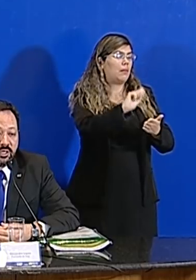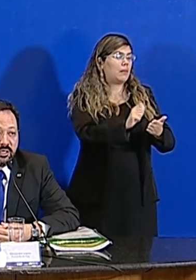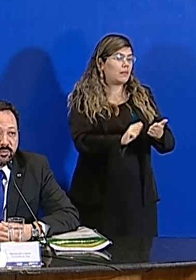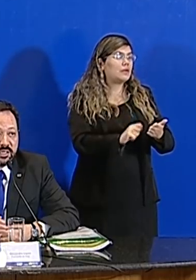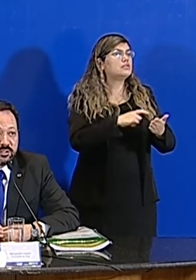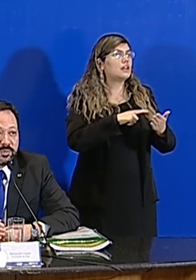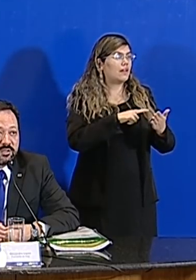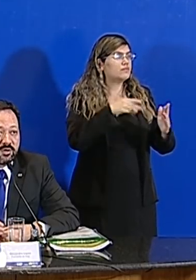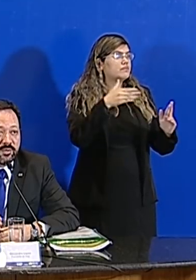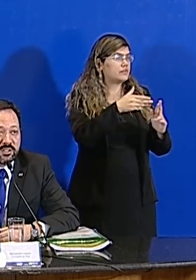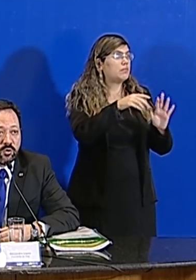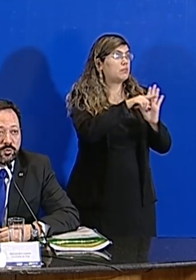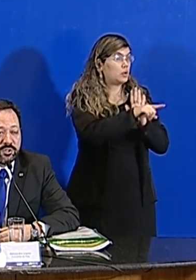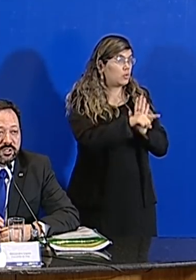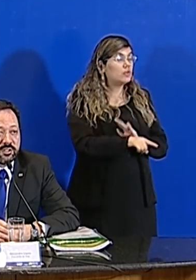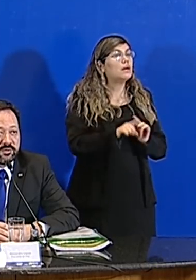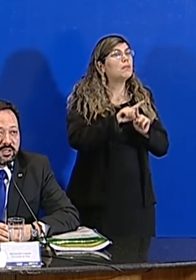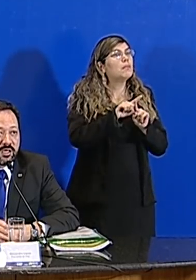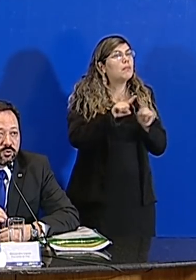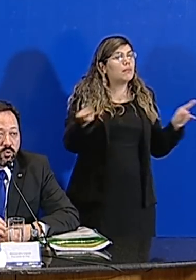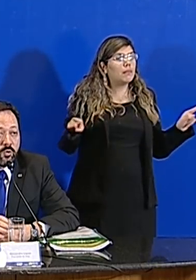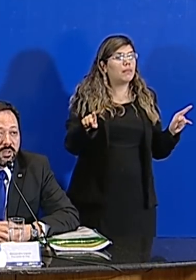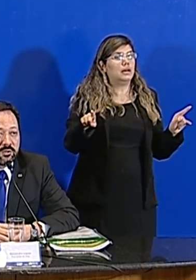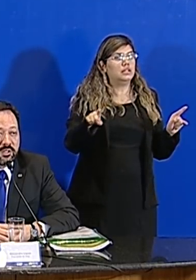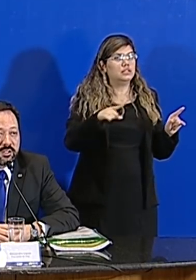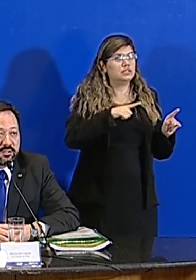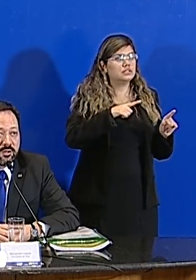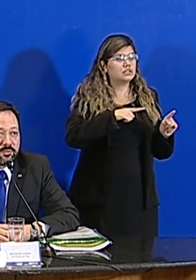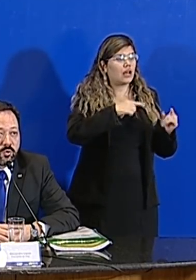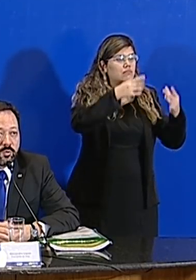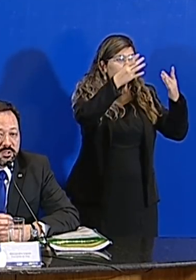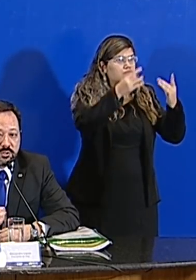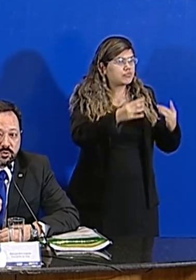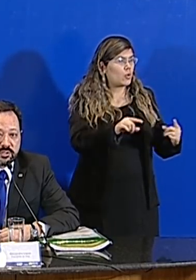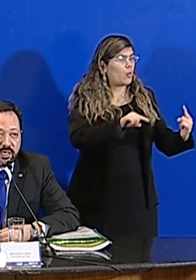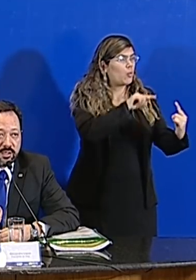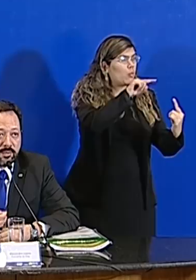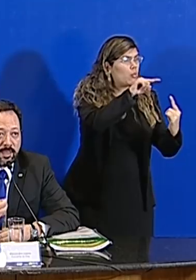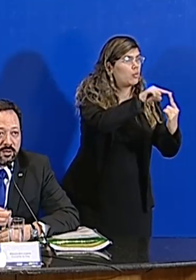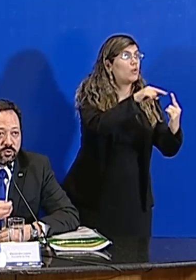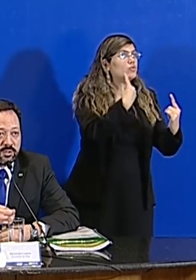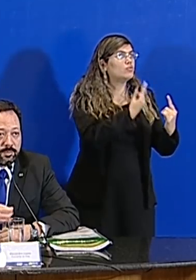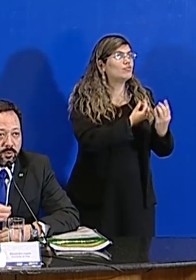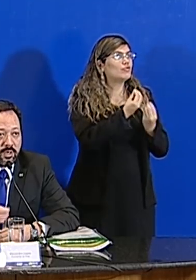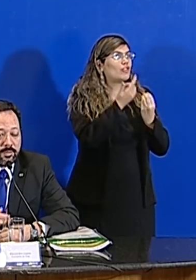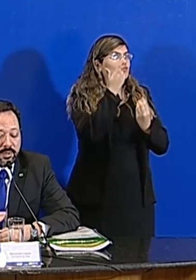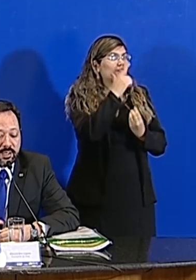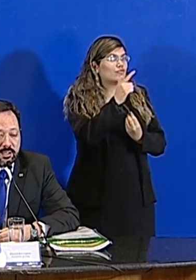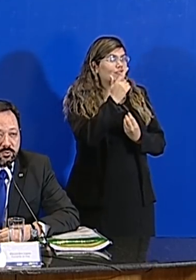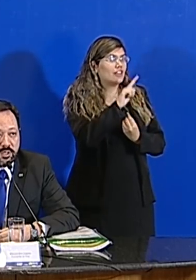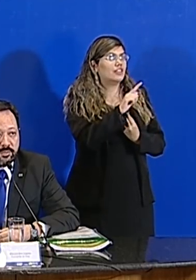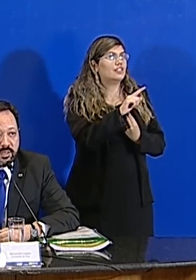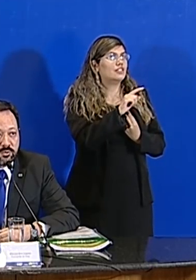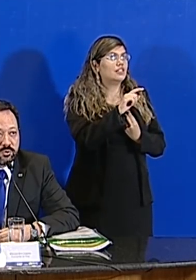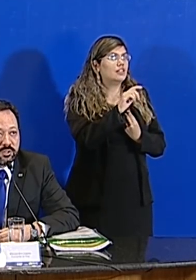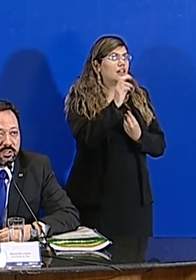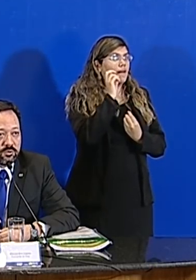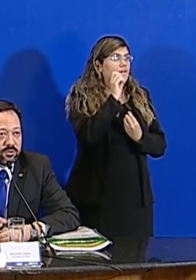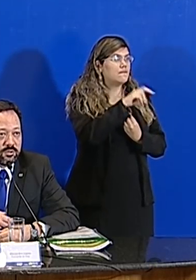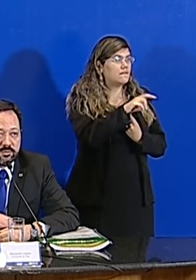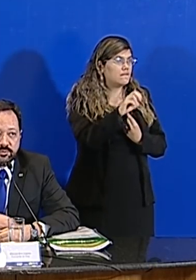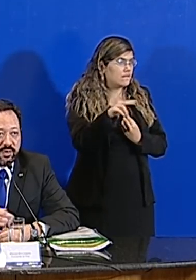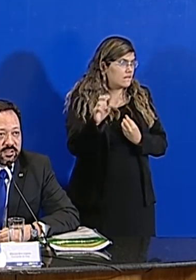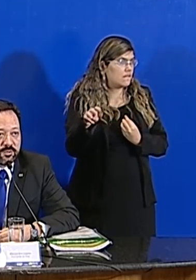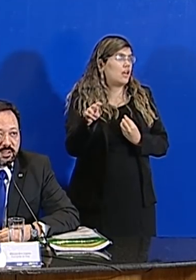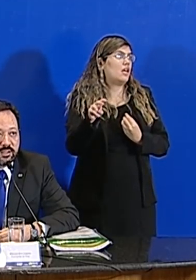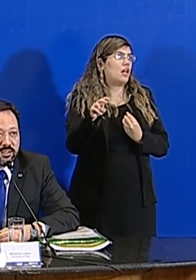questões, mais especificamente a objetividade no comando da questão. Como a gente consegue, pegando elementos, textos